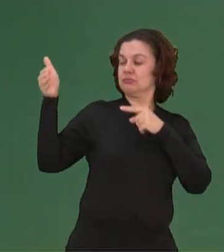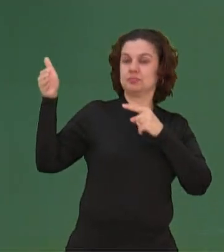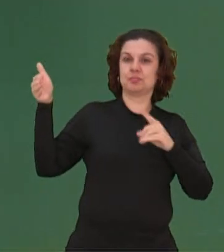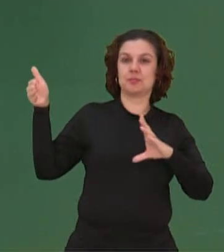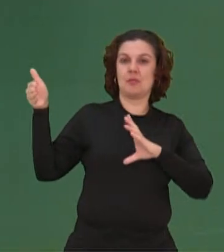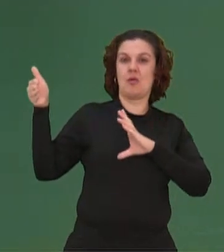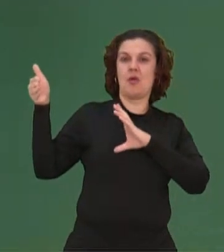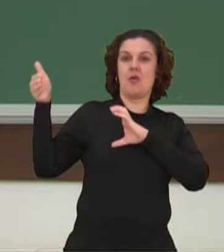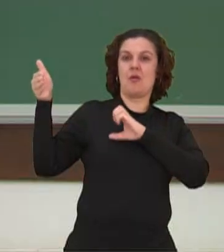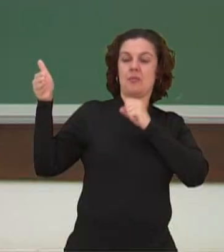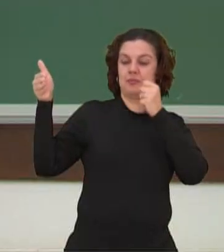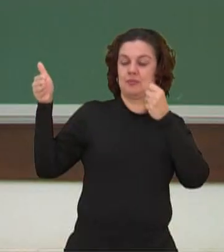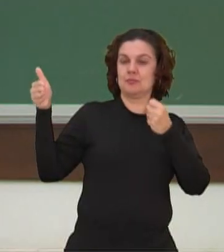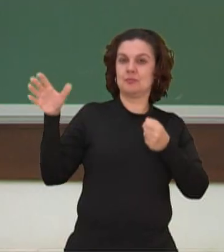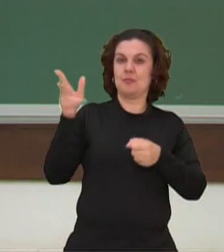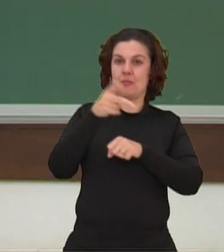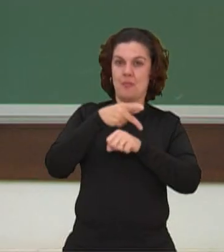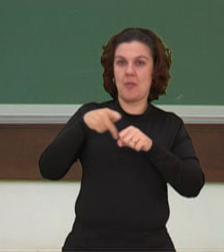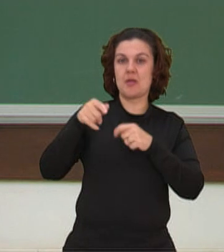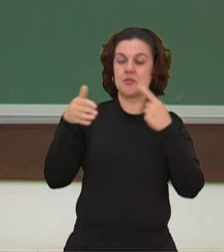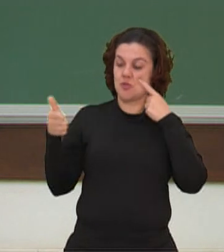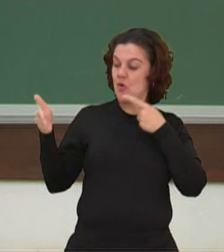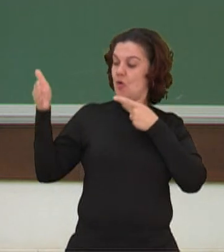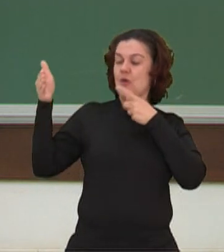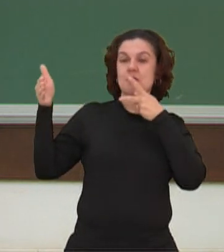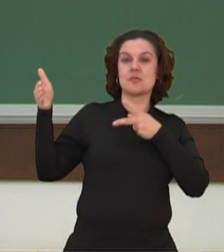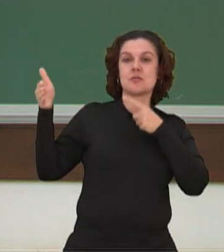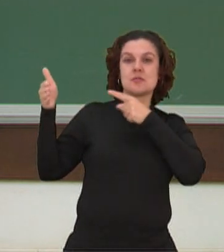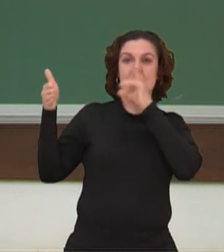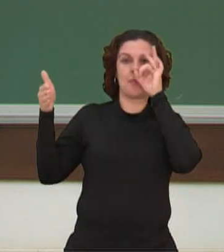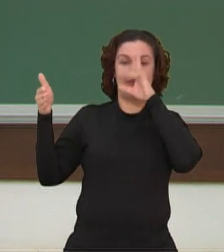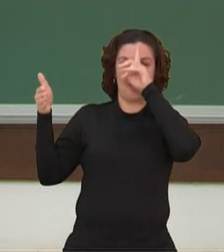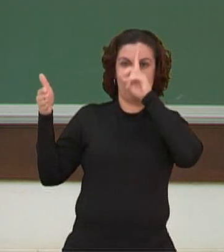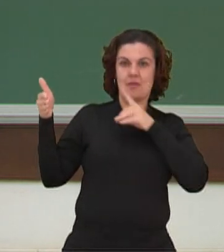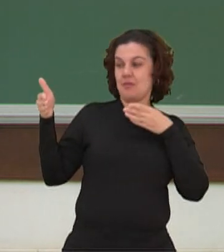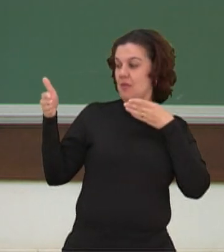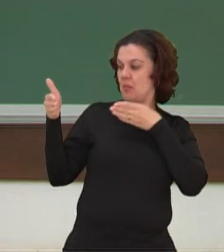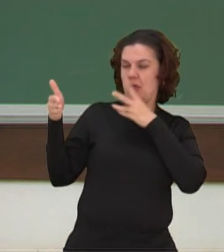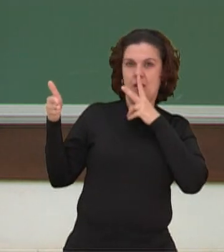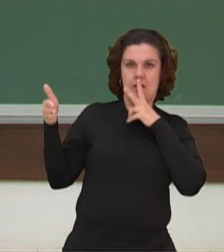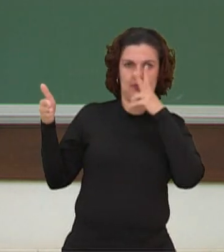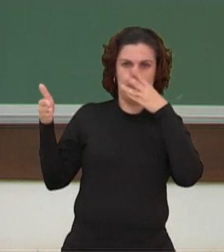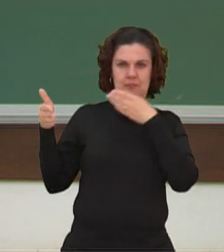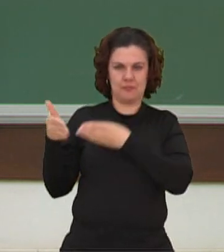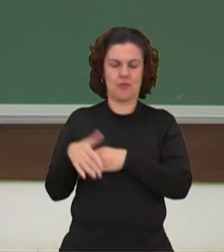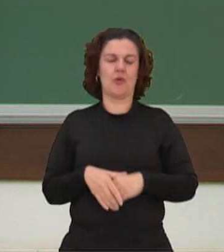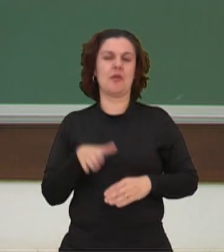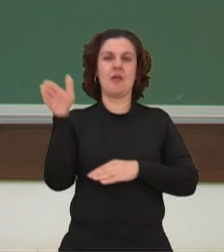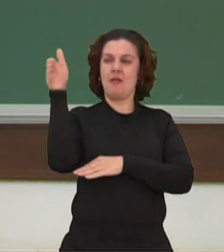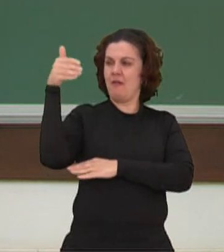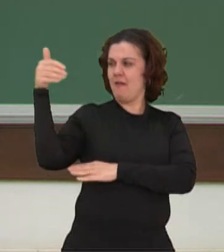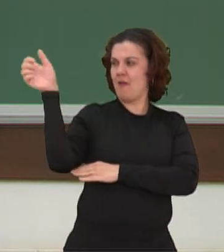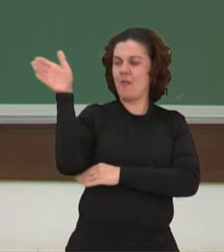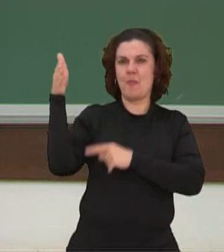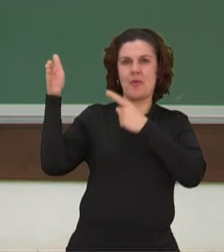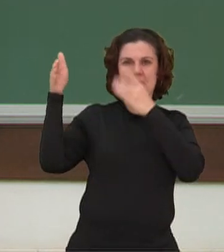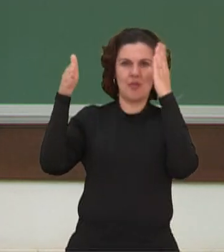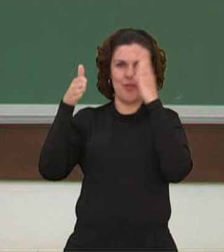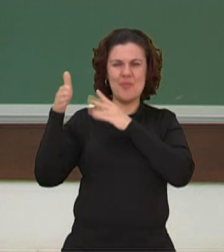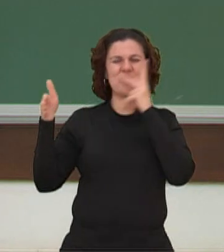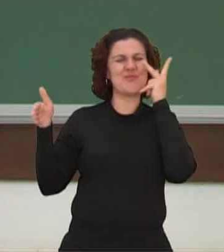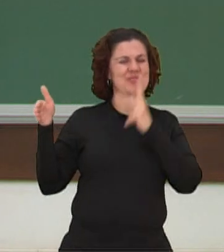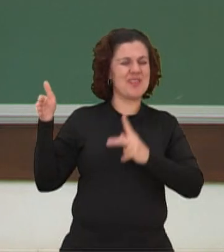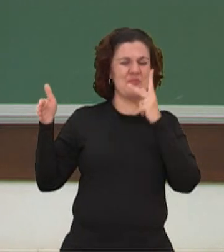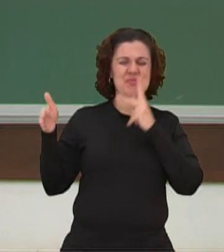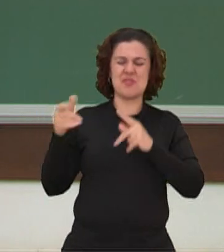até nas últimas imagens. Você tem sempre o verde e o amarelo muito forte, a bandeira nacional aparecendo